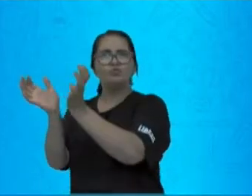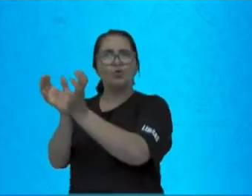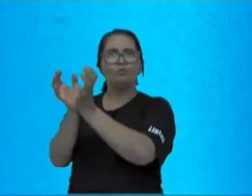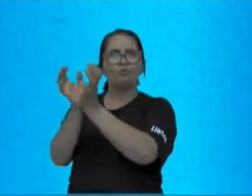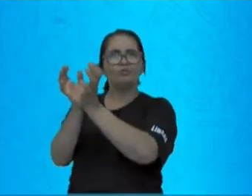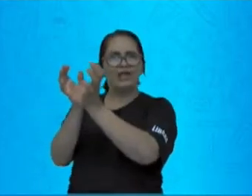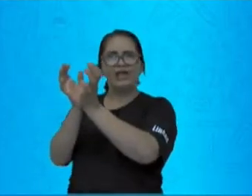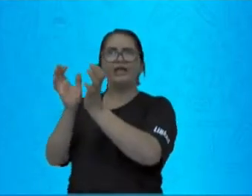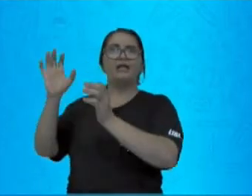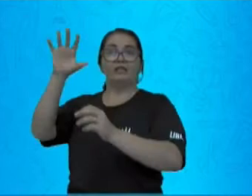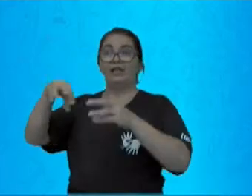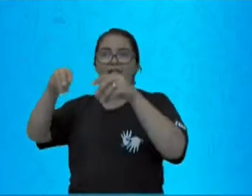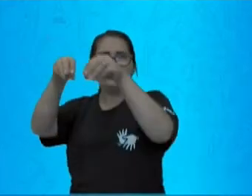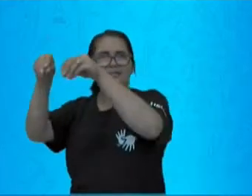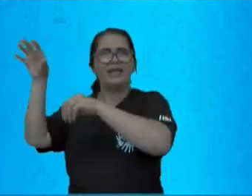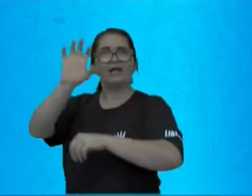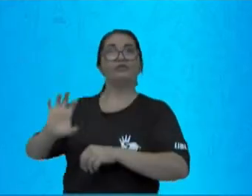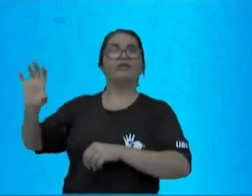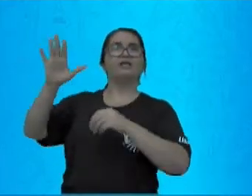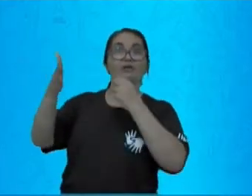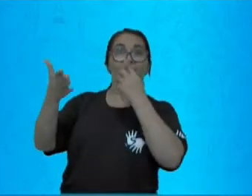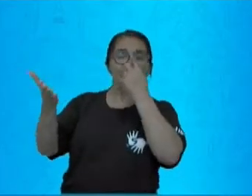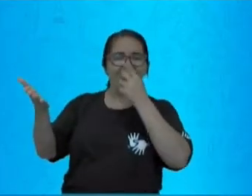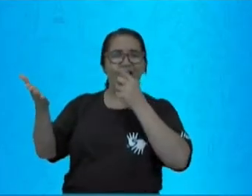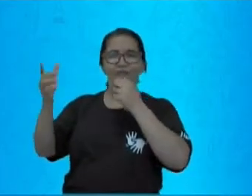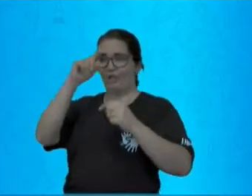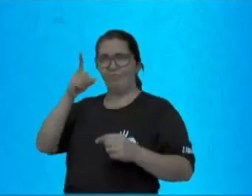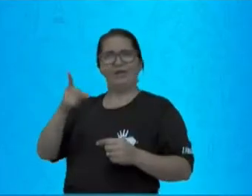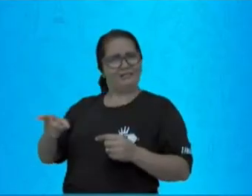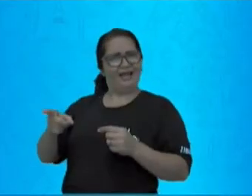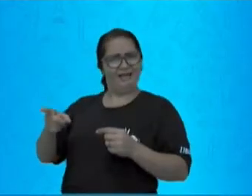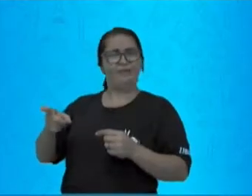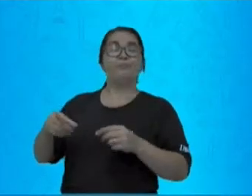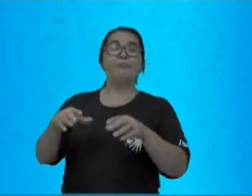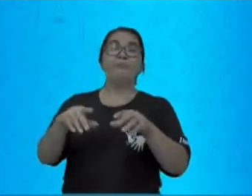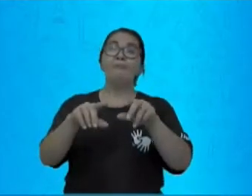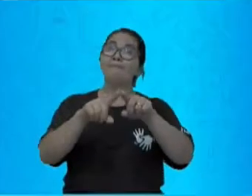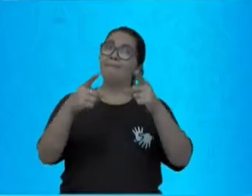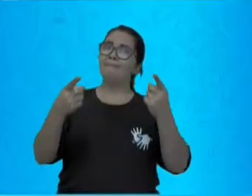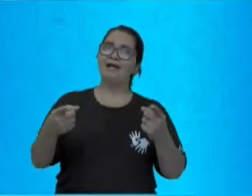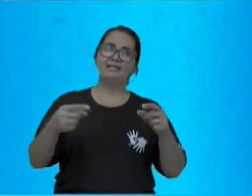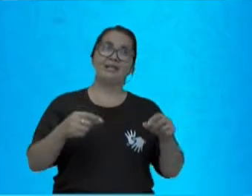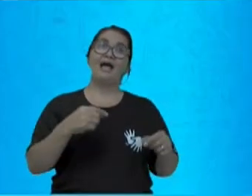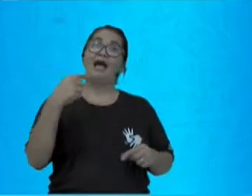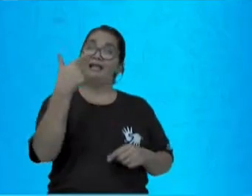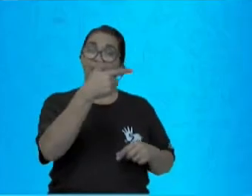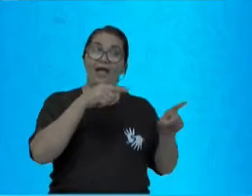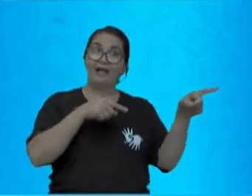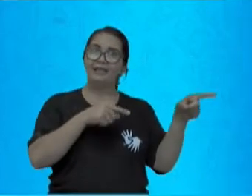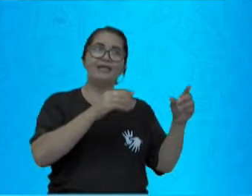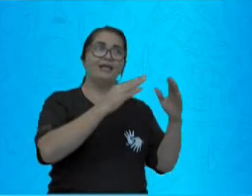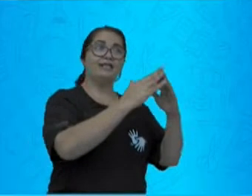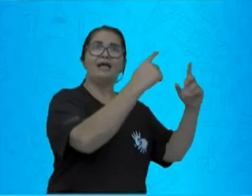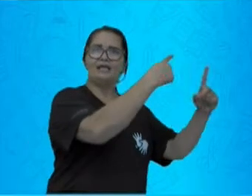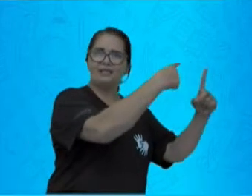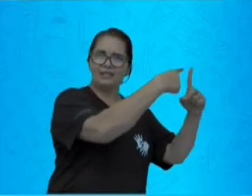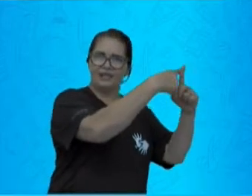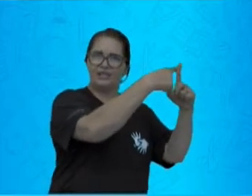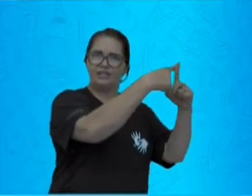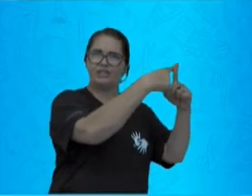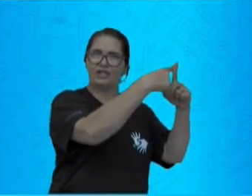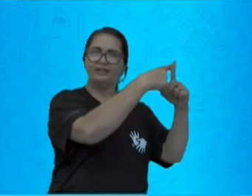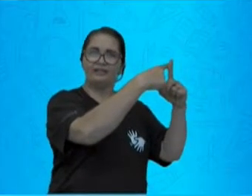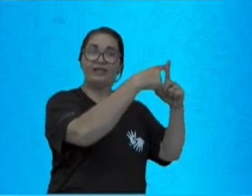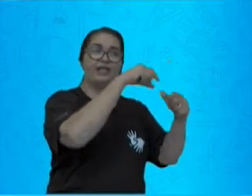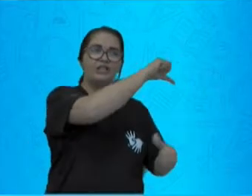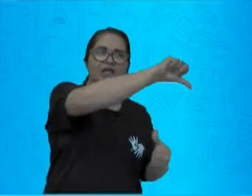acordo com seus interesses. As contradições da igreja na forma religiosa, com vendas